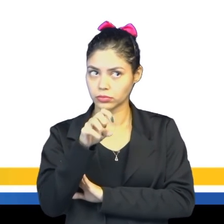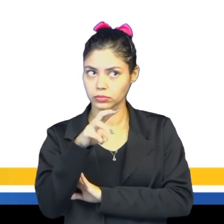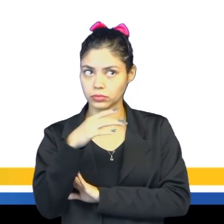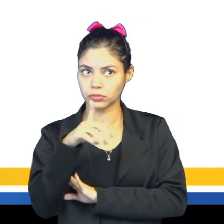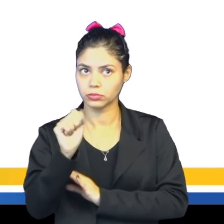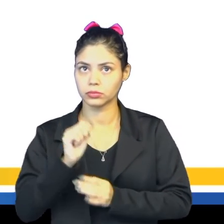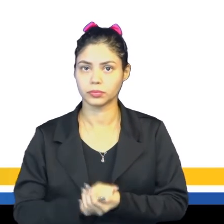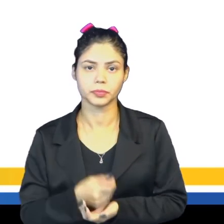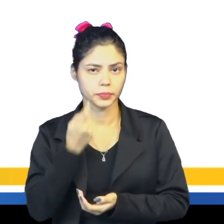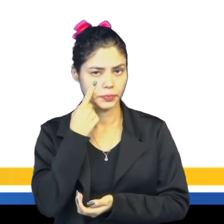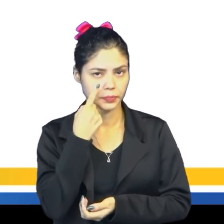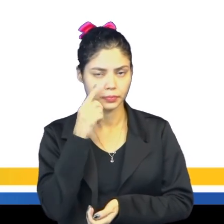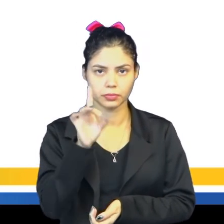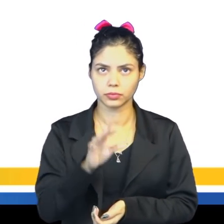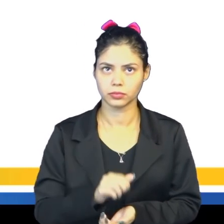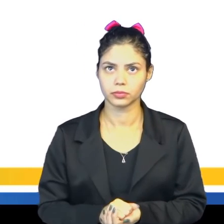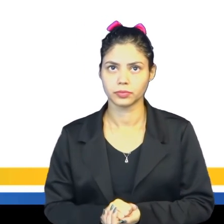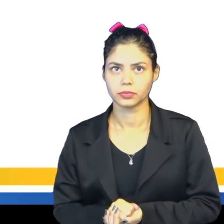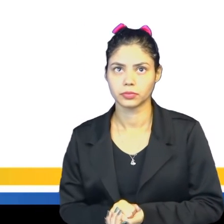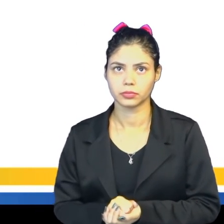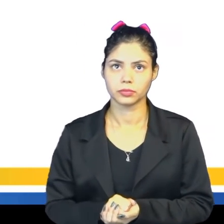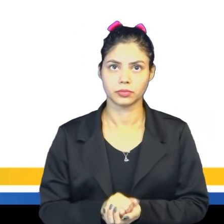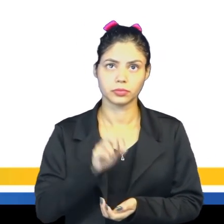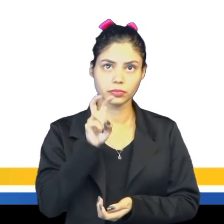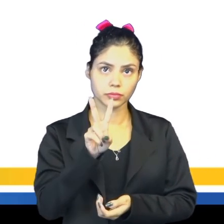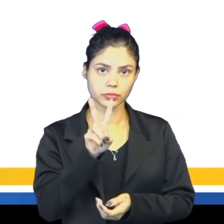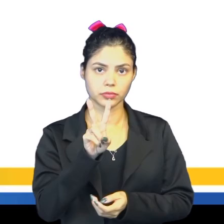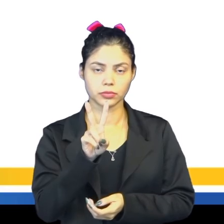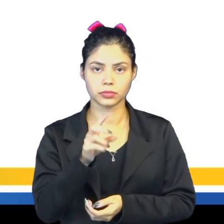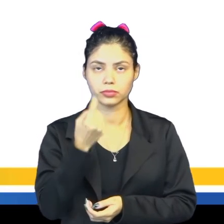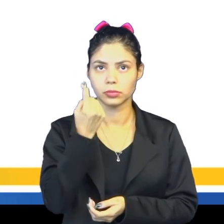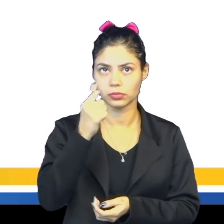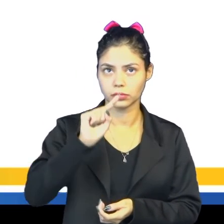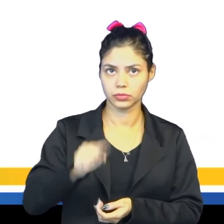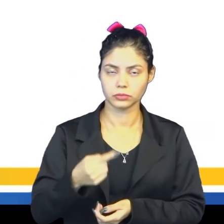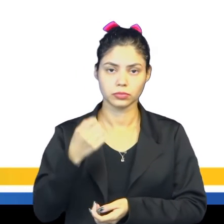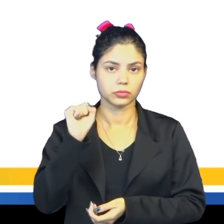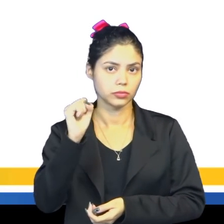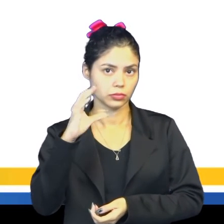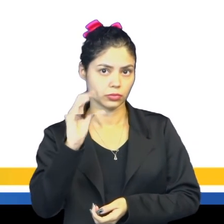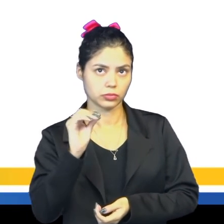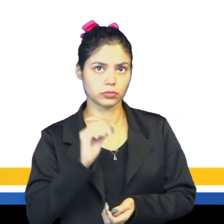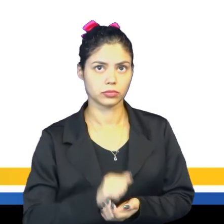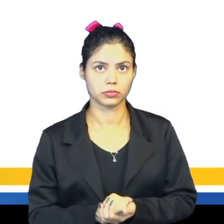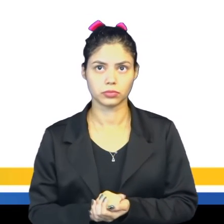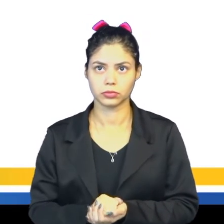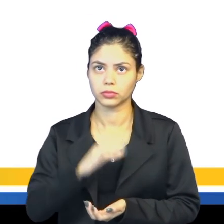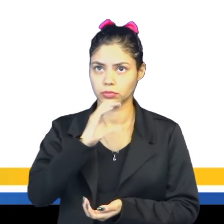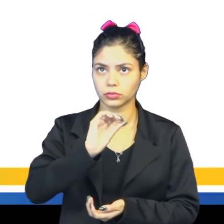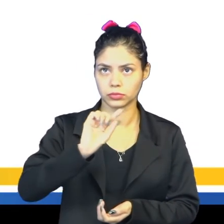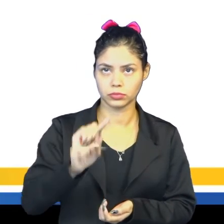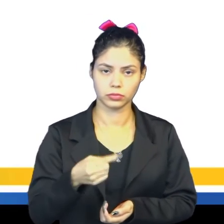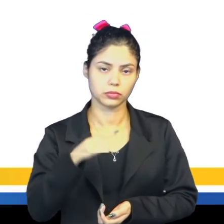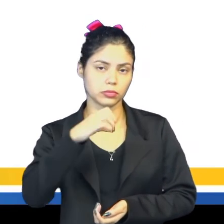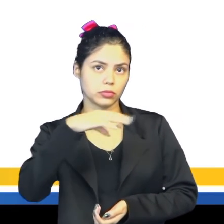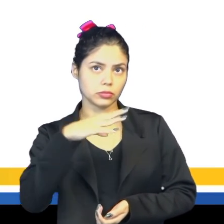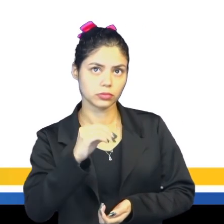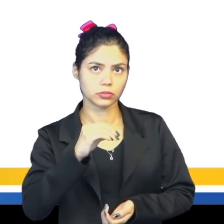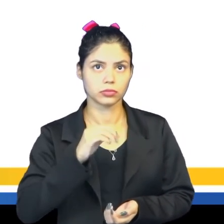bem? Então olha só, V é igual a 1,80 vezes